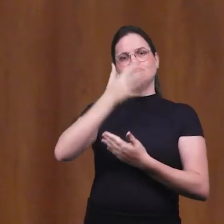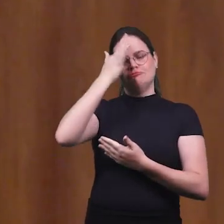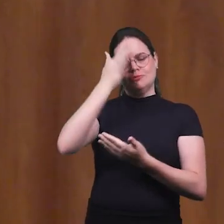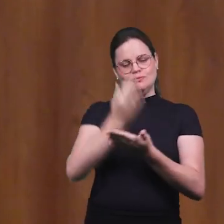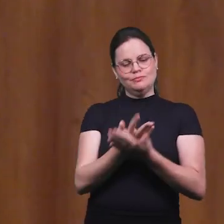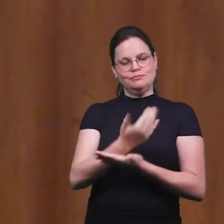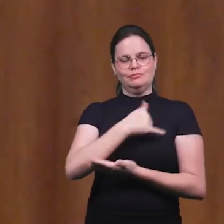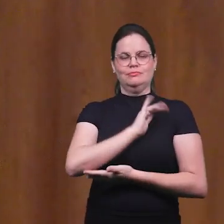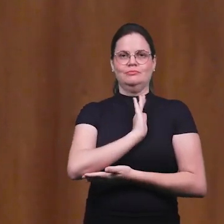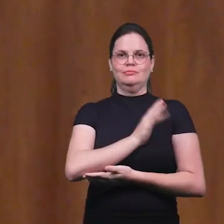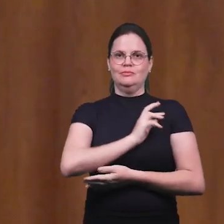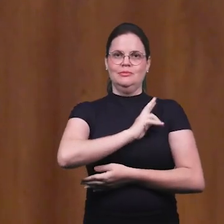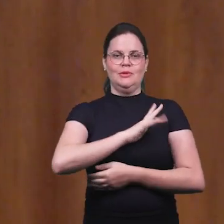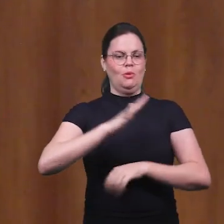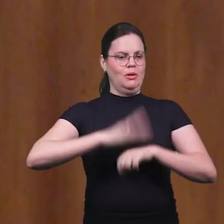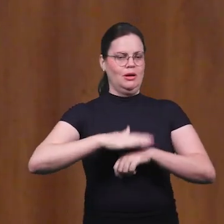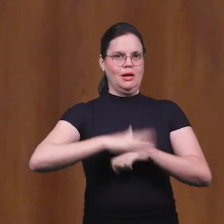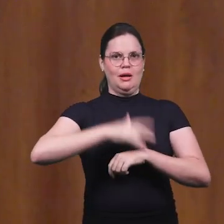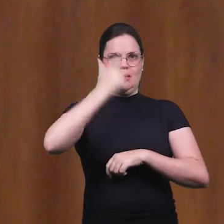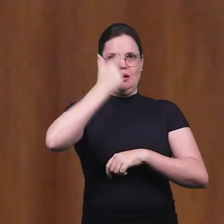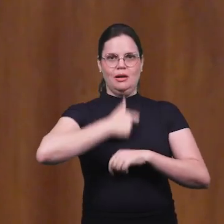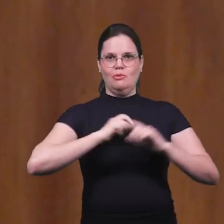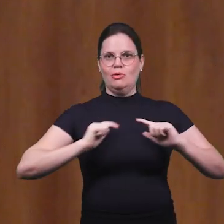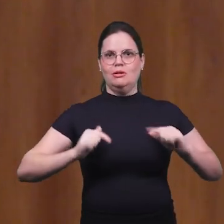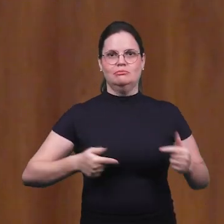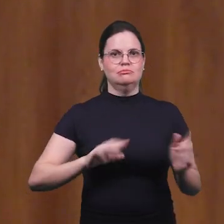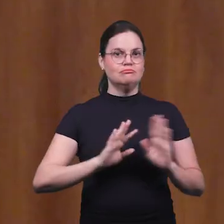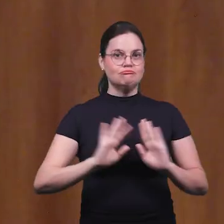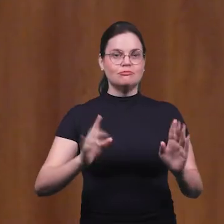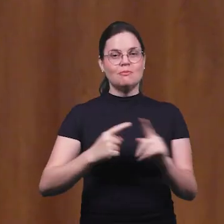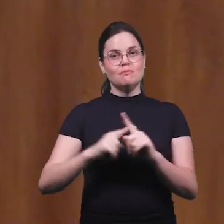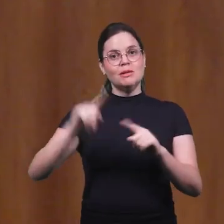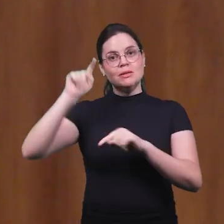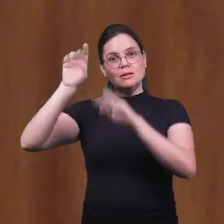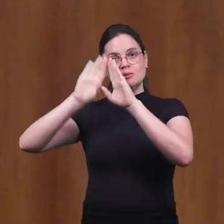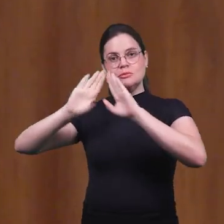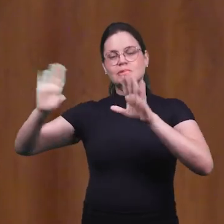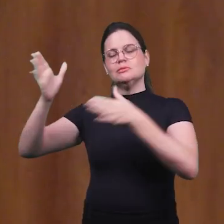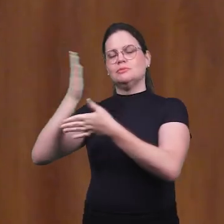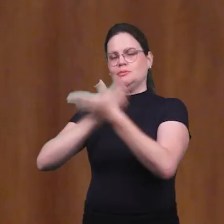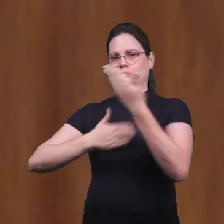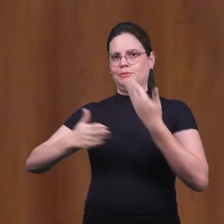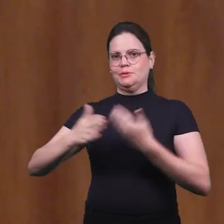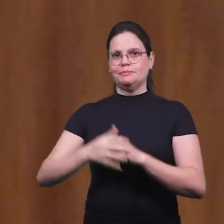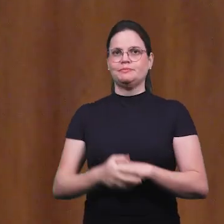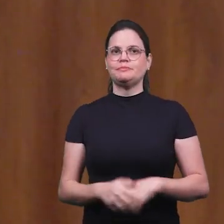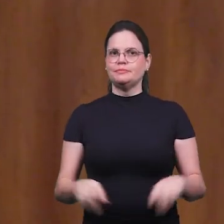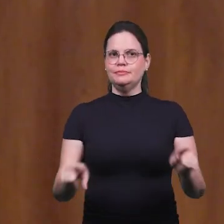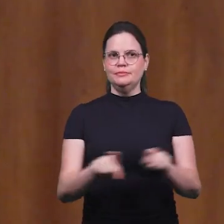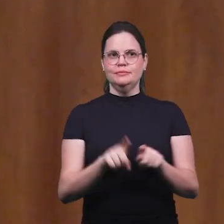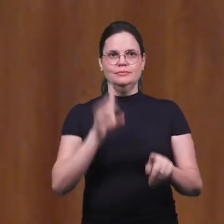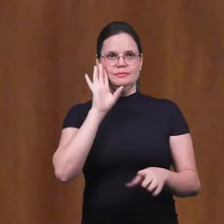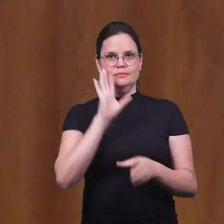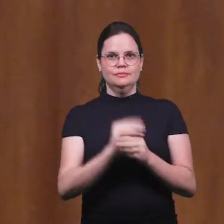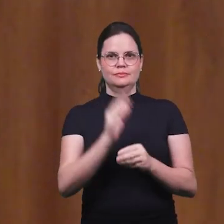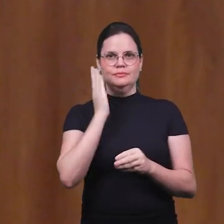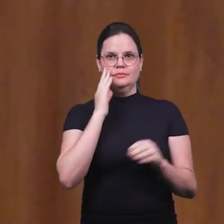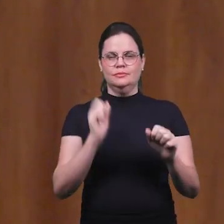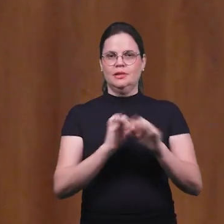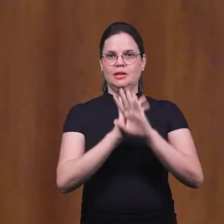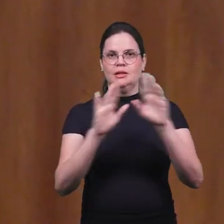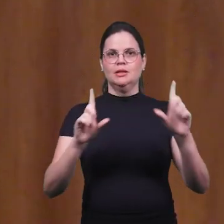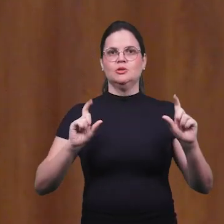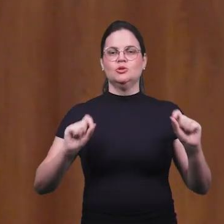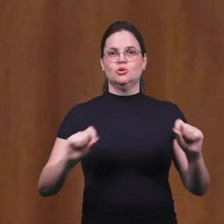ação nossa. E isso até mesmo nos implica em um outro aspecto, porque o herdeiro,